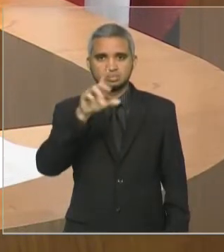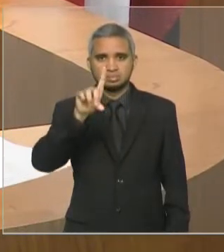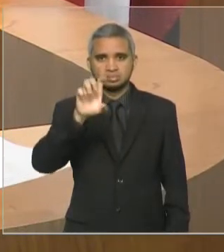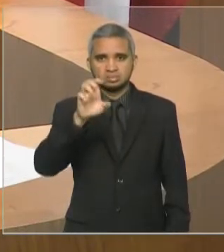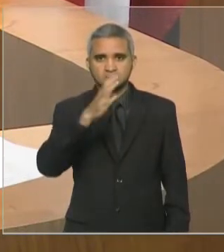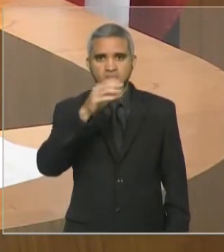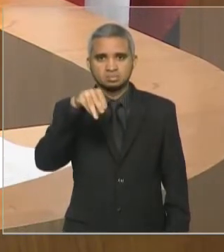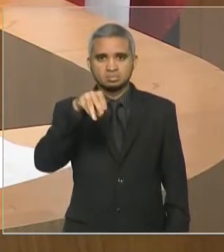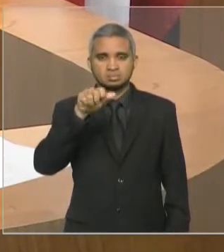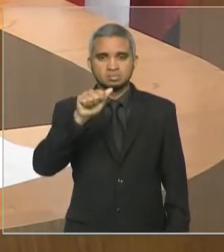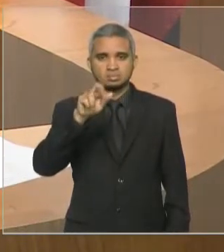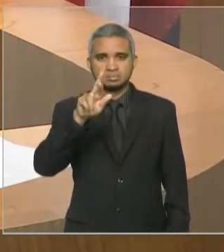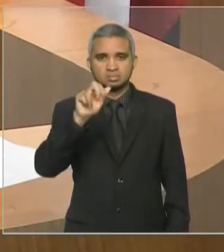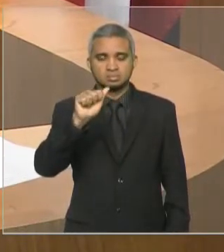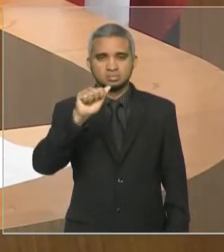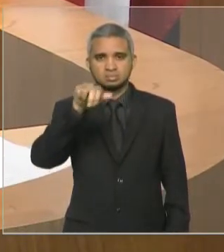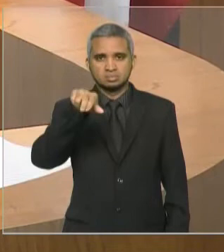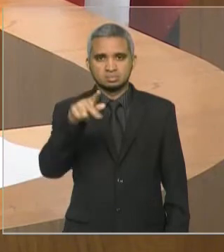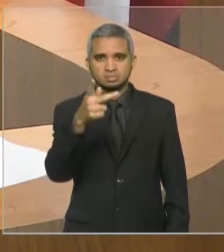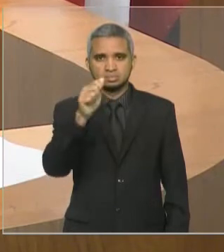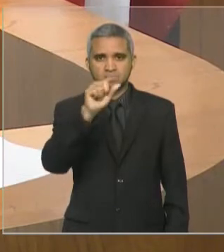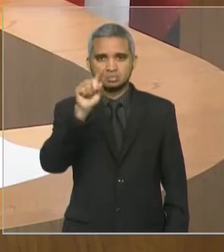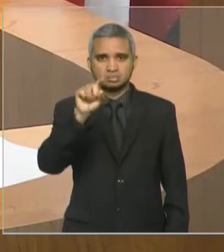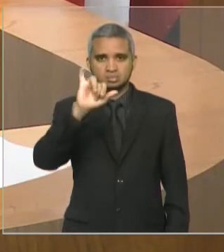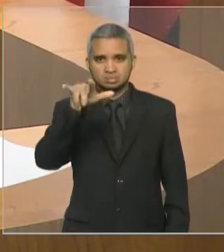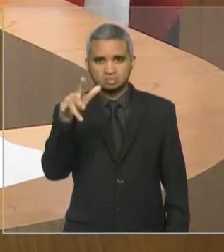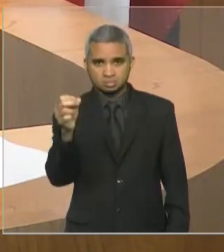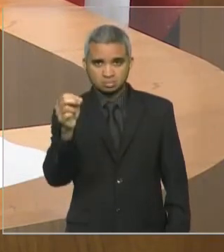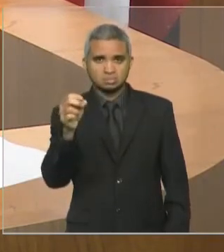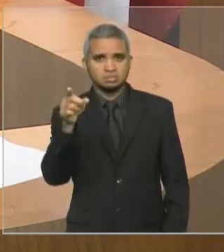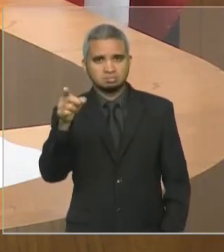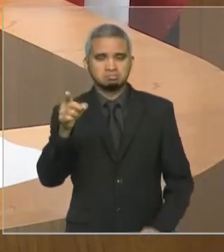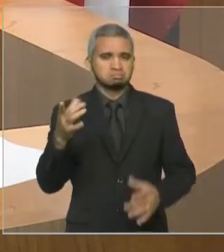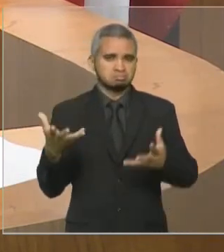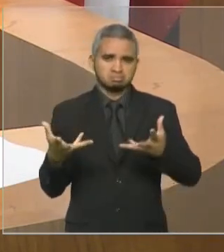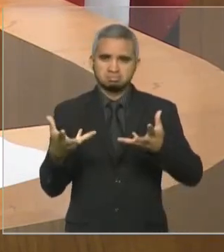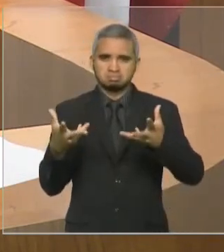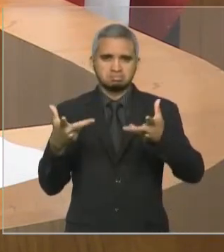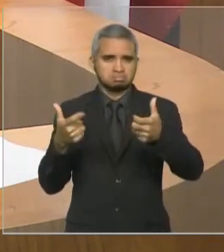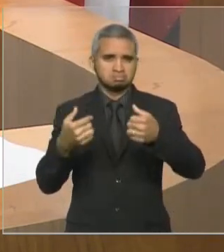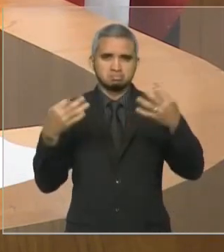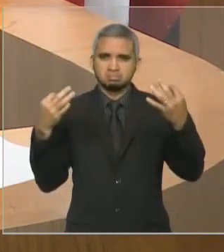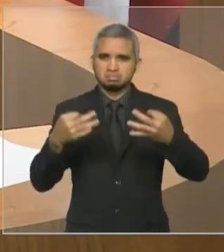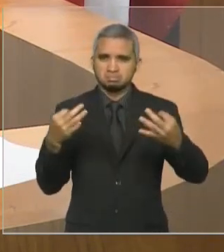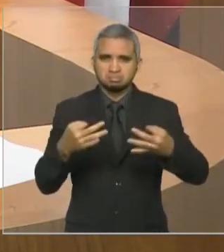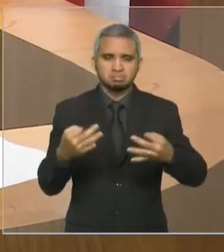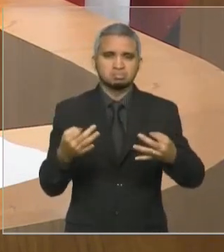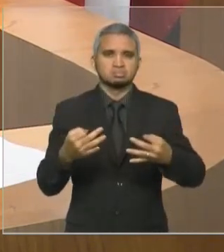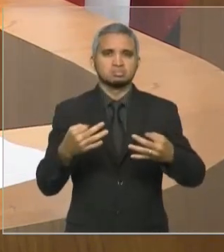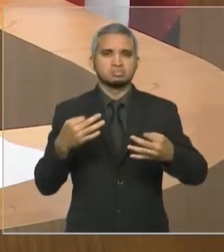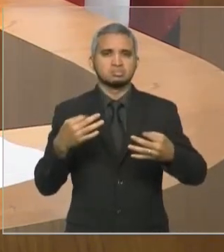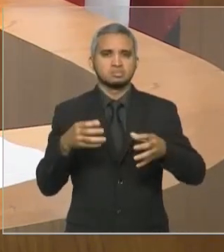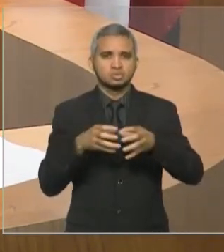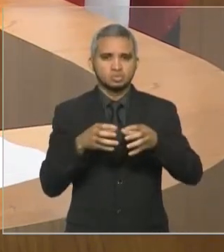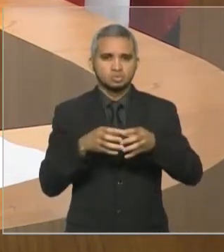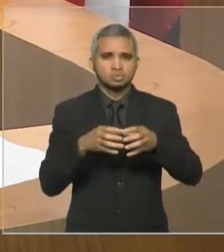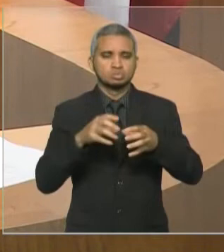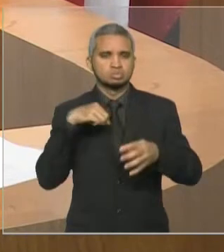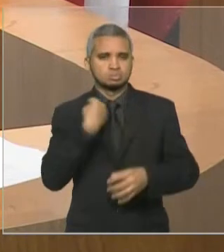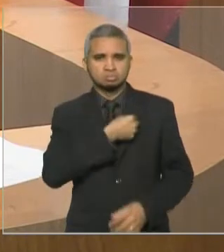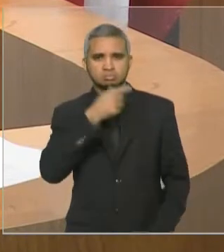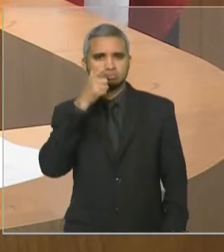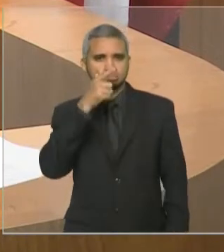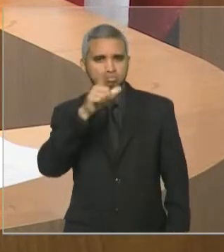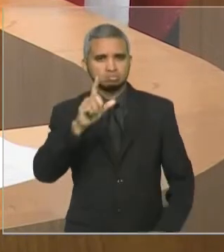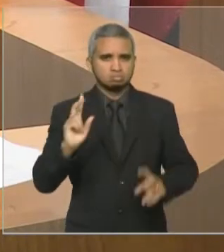e destreza, soube conduzir o nosso grupo político até essas eleições que fomos vencedores.